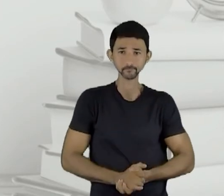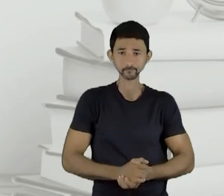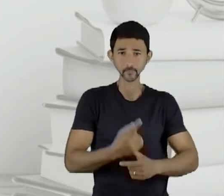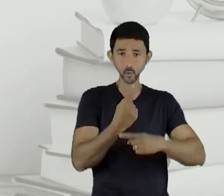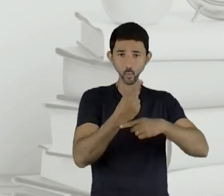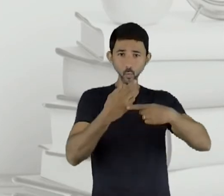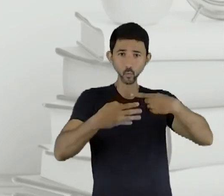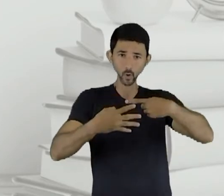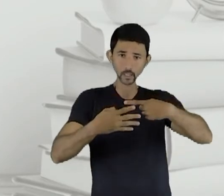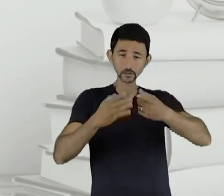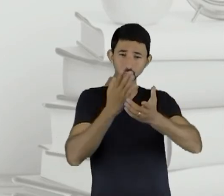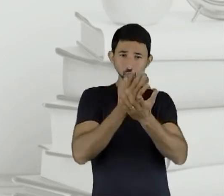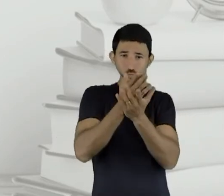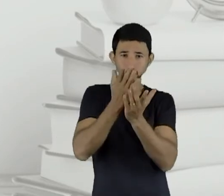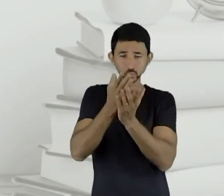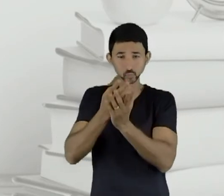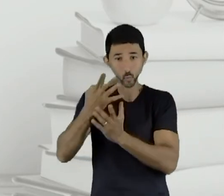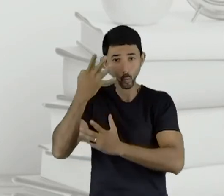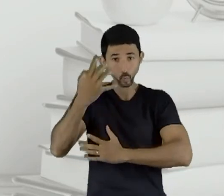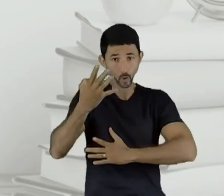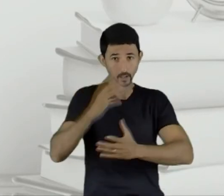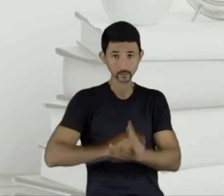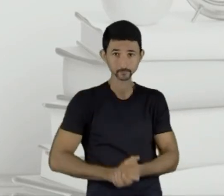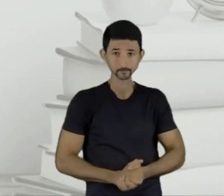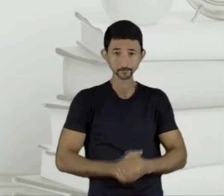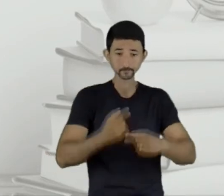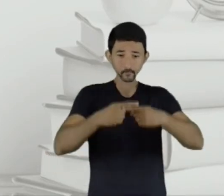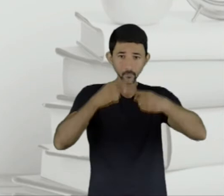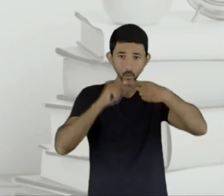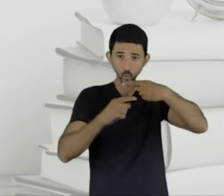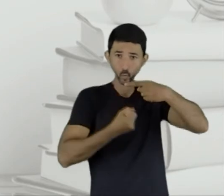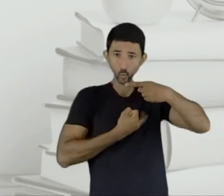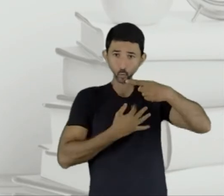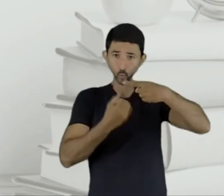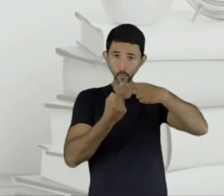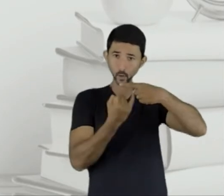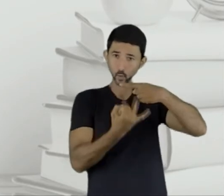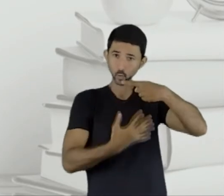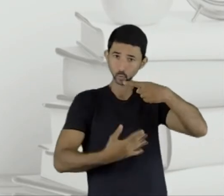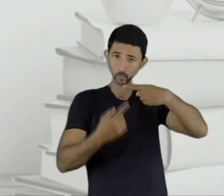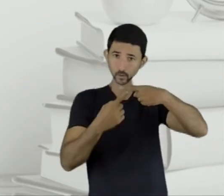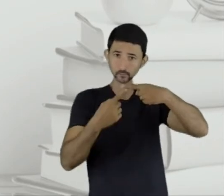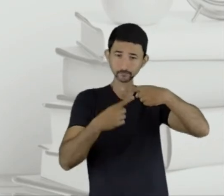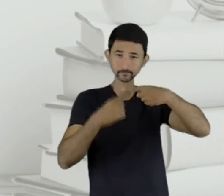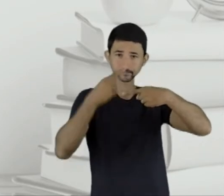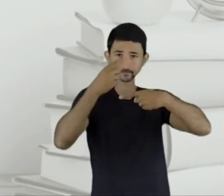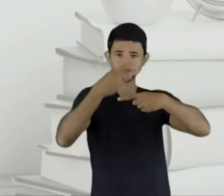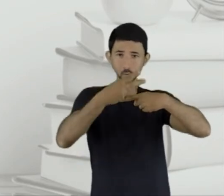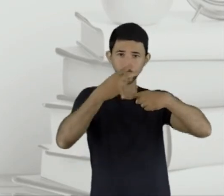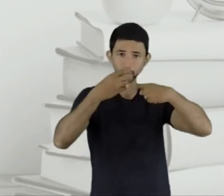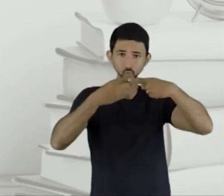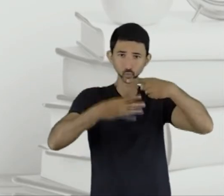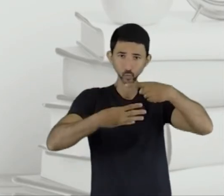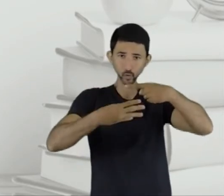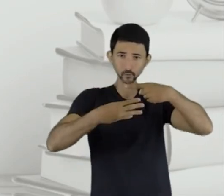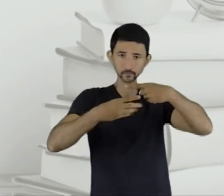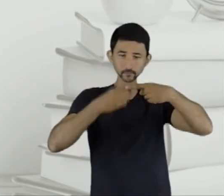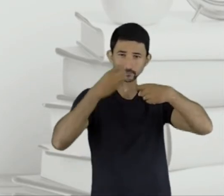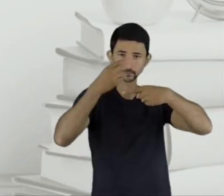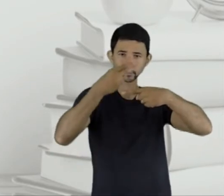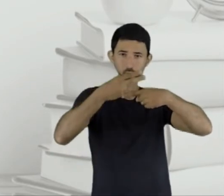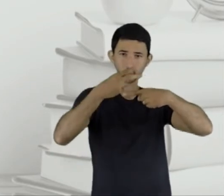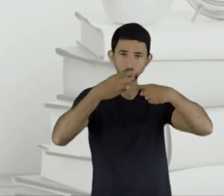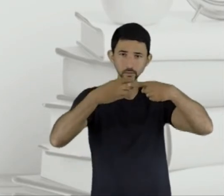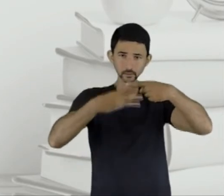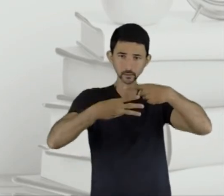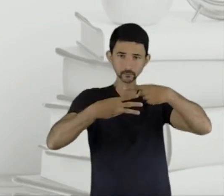gente dividiu em 4 partes, porque o denominador era 4. Só que aqui a gente vai dividir em 3 partes iguais